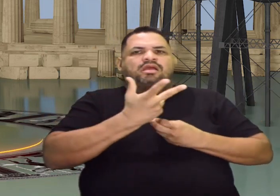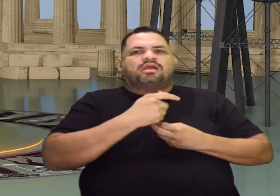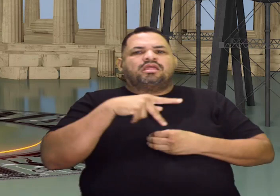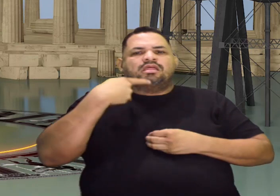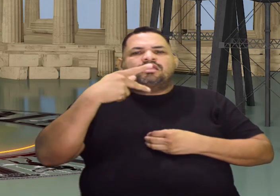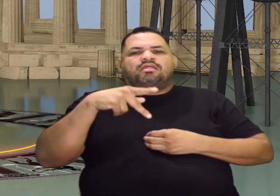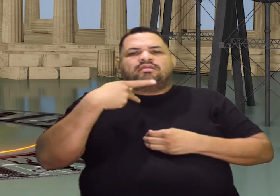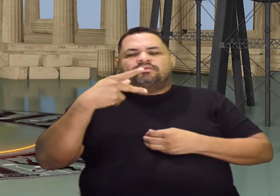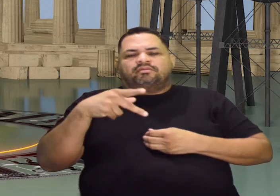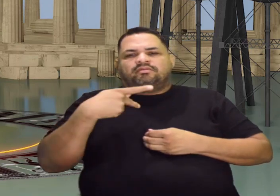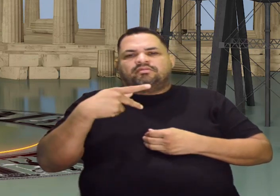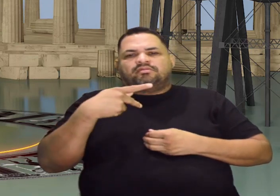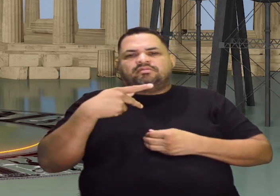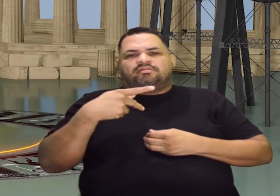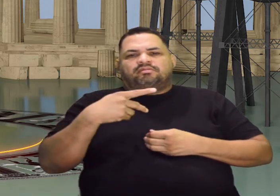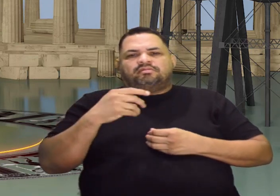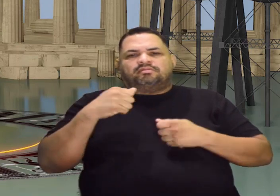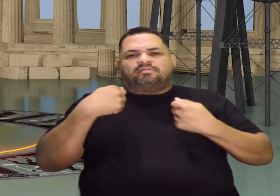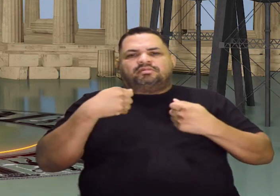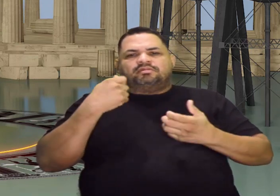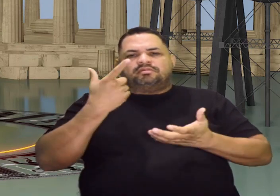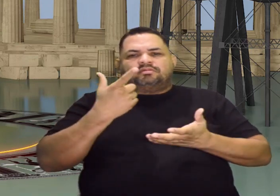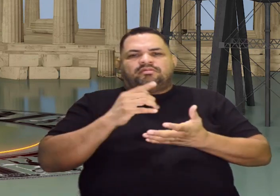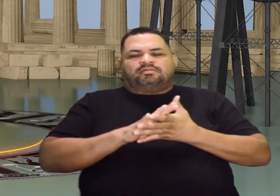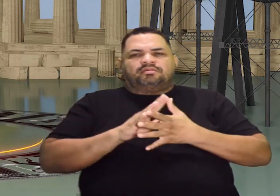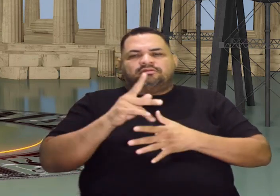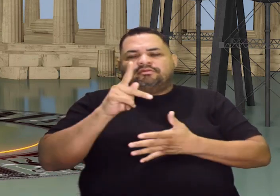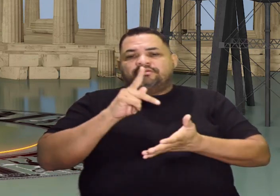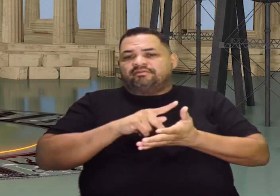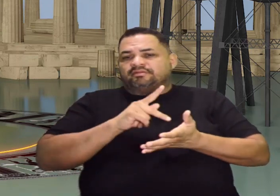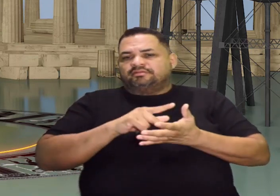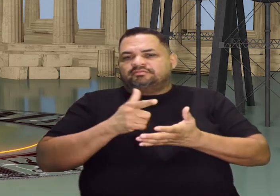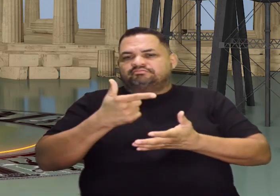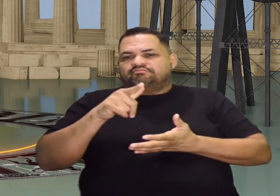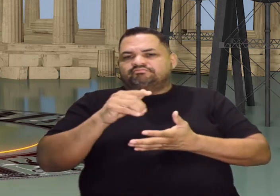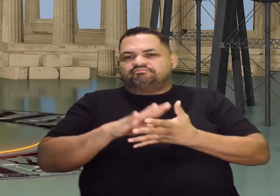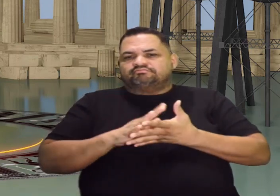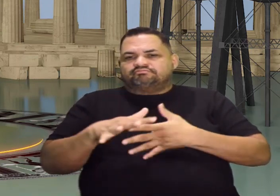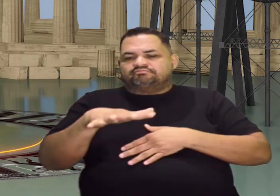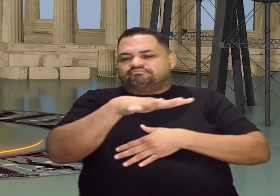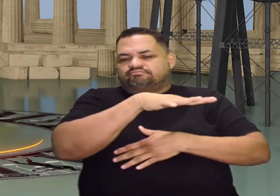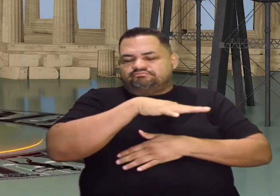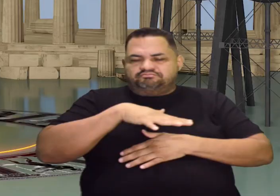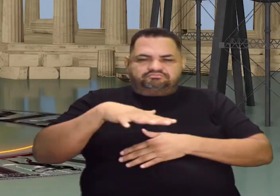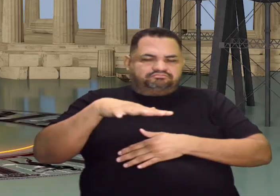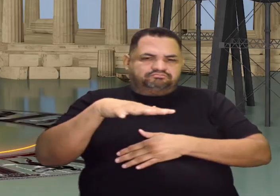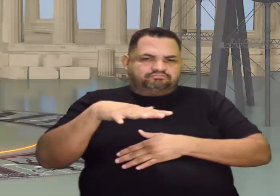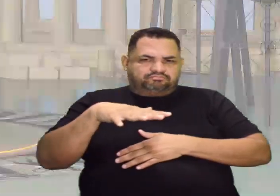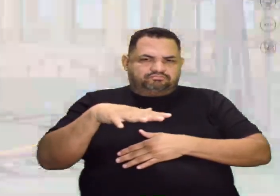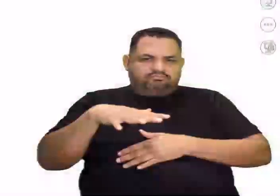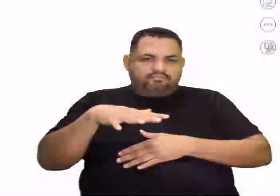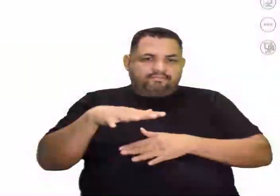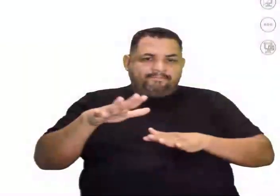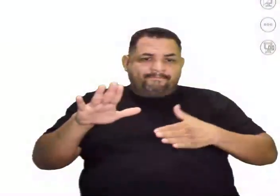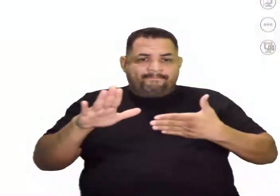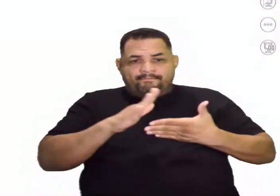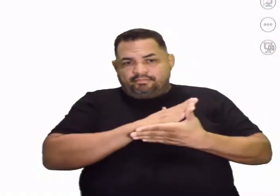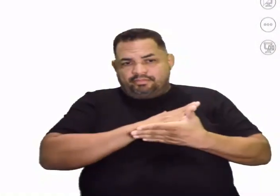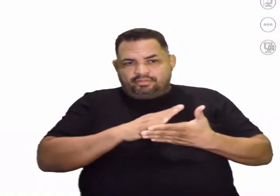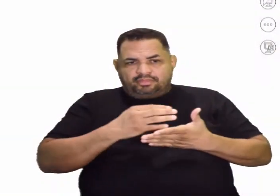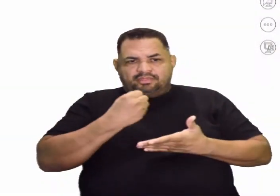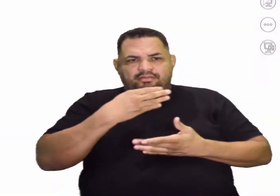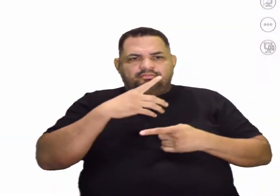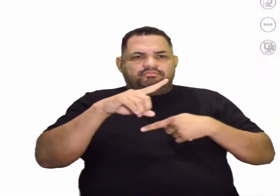Eles cobravam para isso. Então, uma verdade universal não tinha um espaço para eles. Ok? E, às vezes eles eram